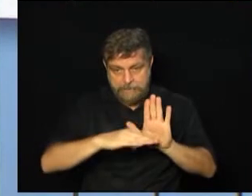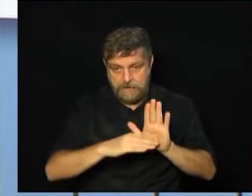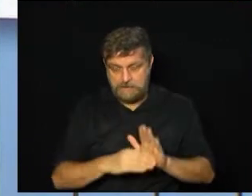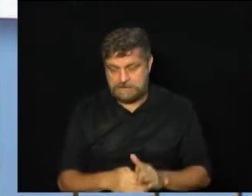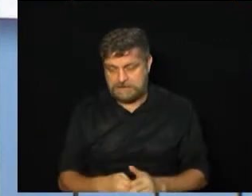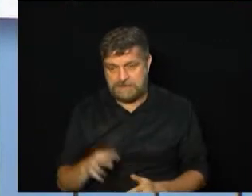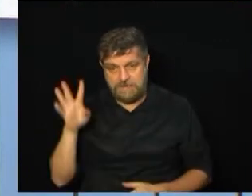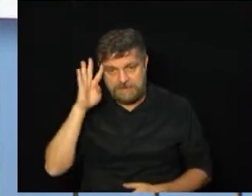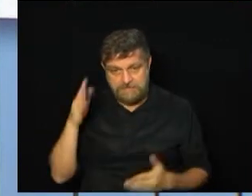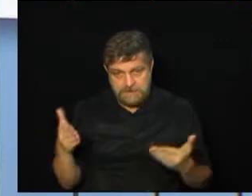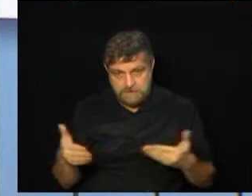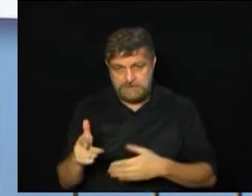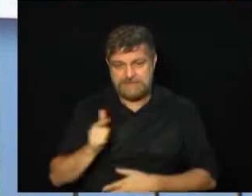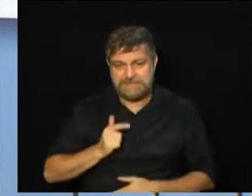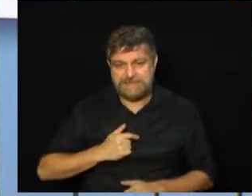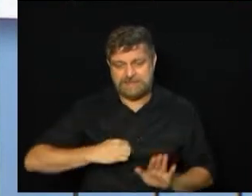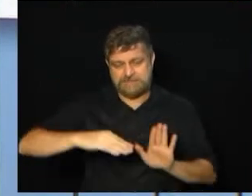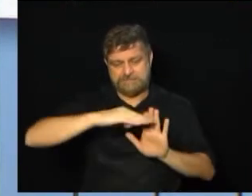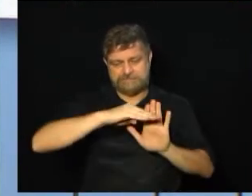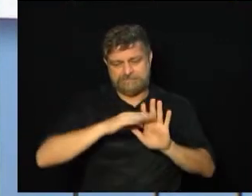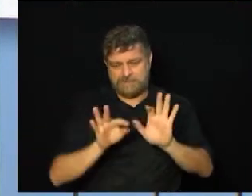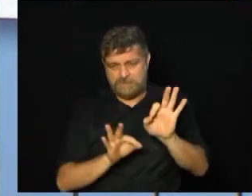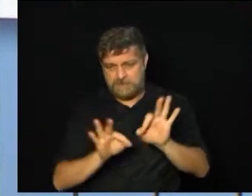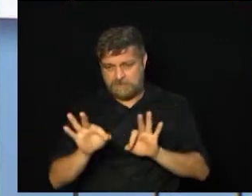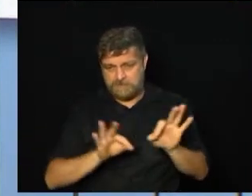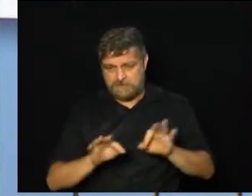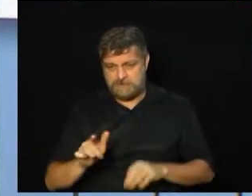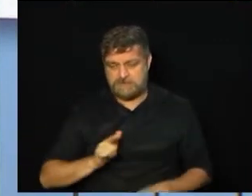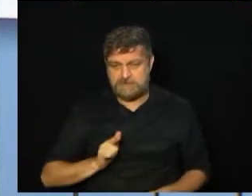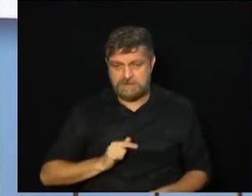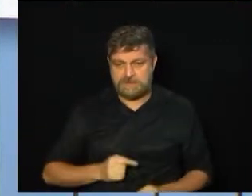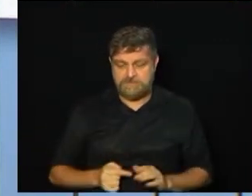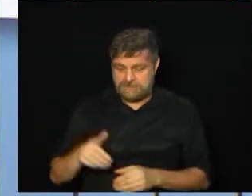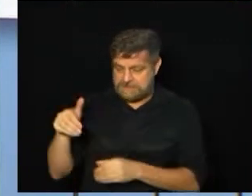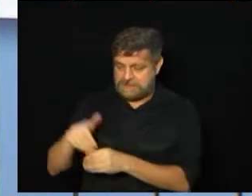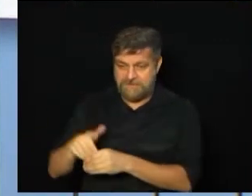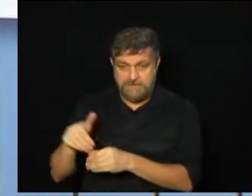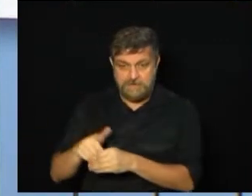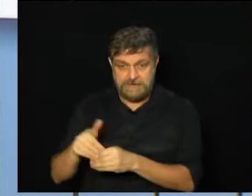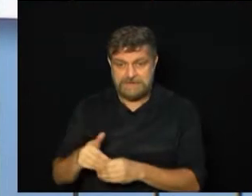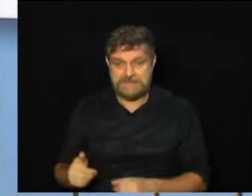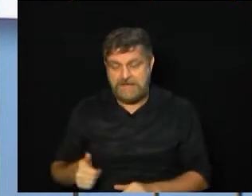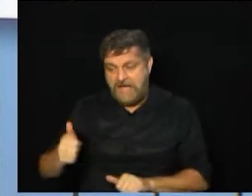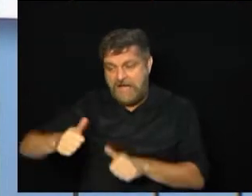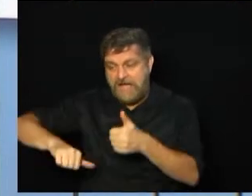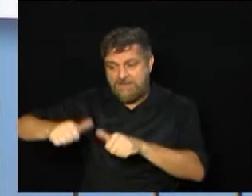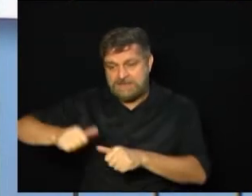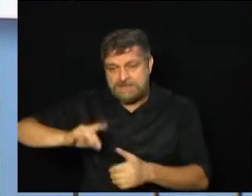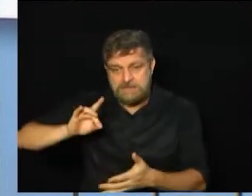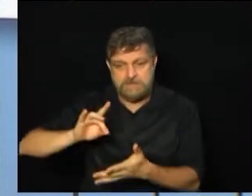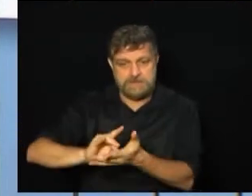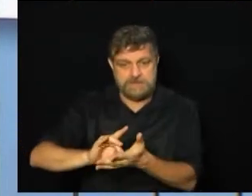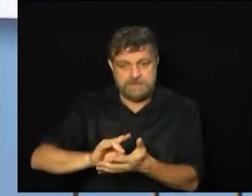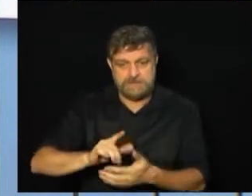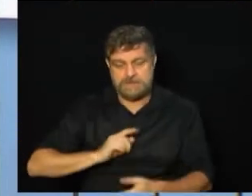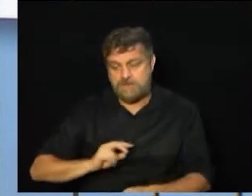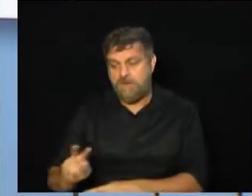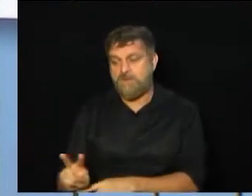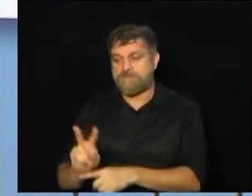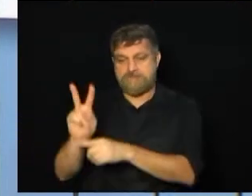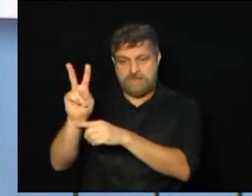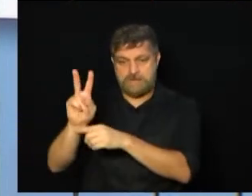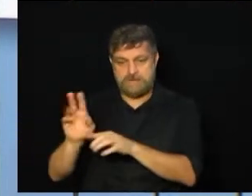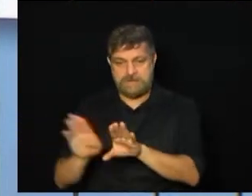esta quarta-feira traz uma série de projetos de destaque que serão votados em análise definitiva, ou seja, no mérito,